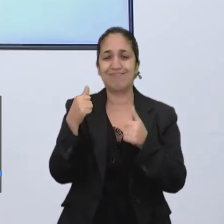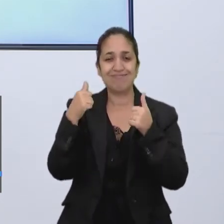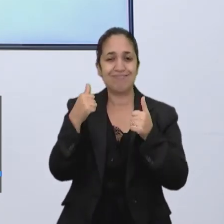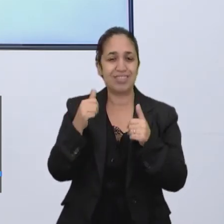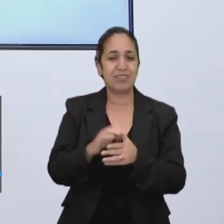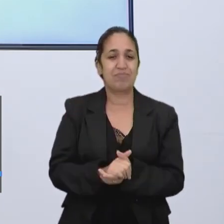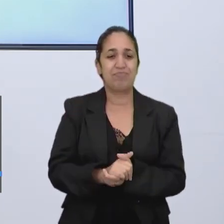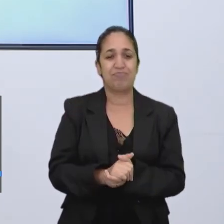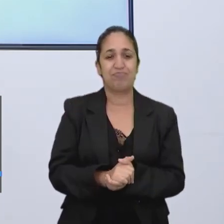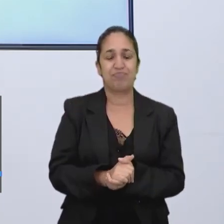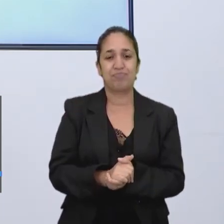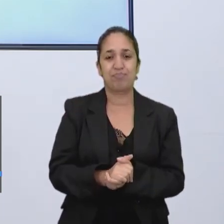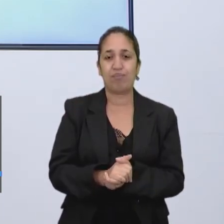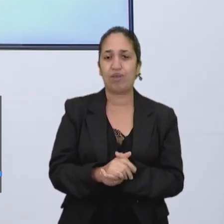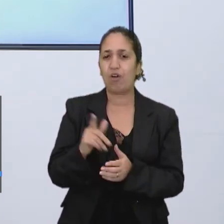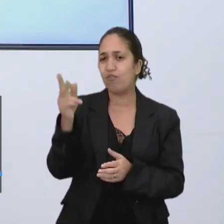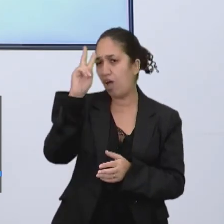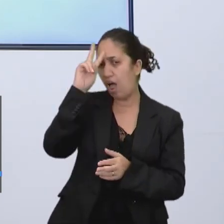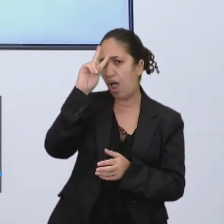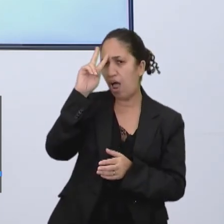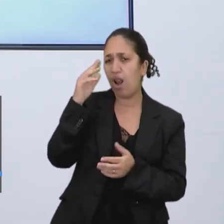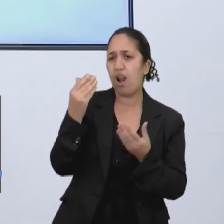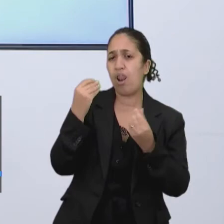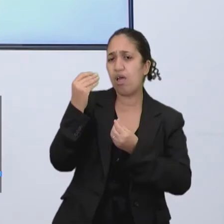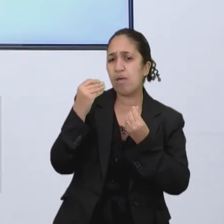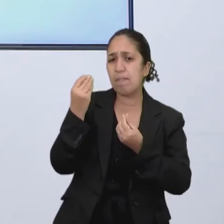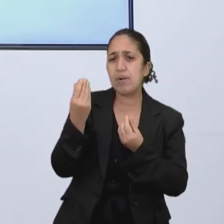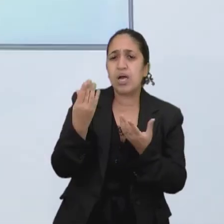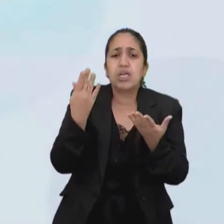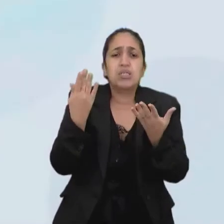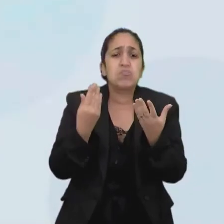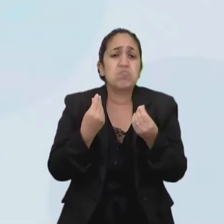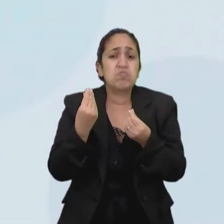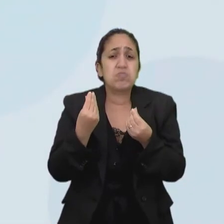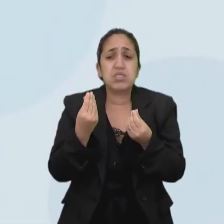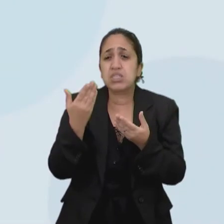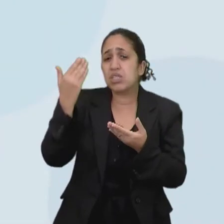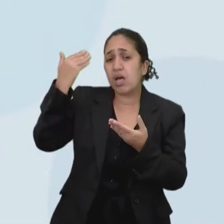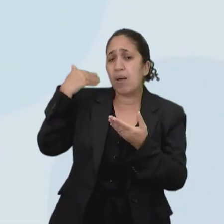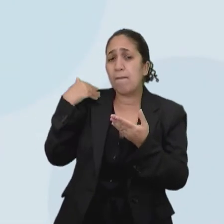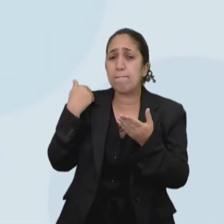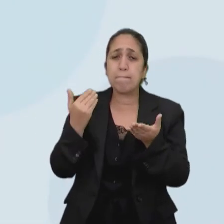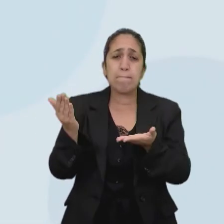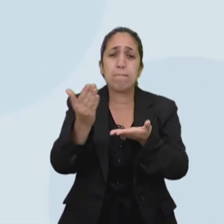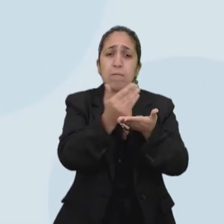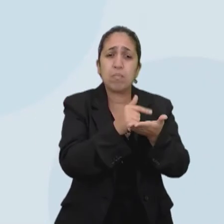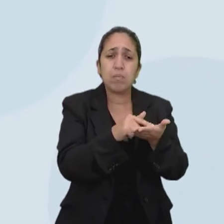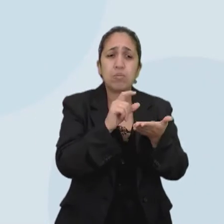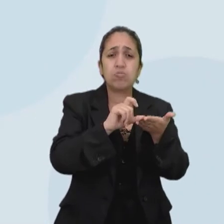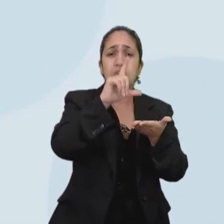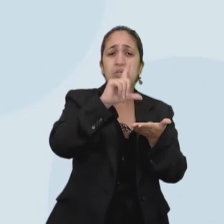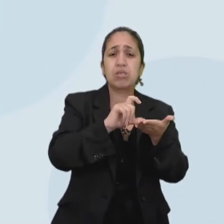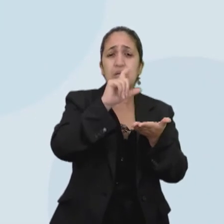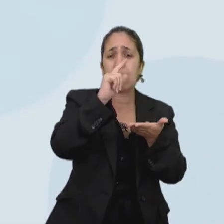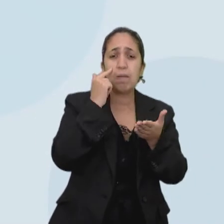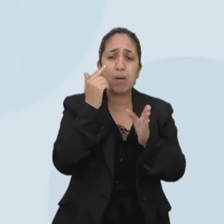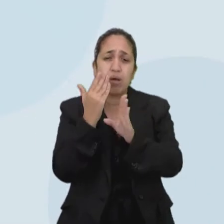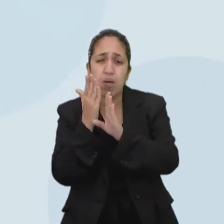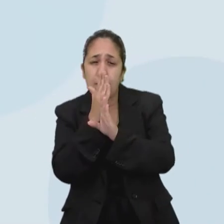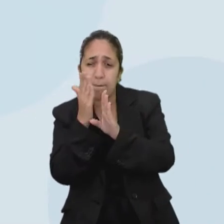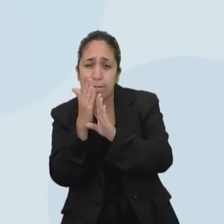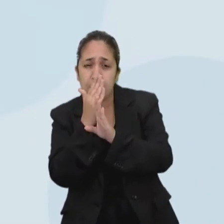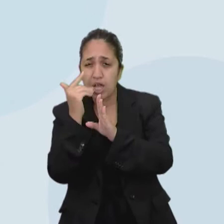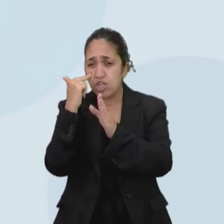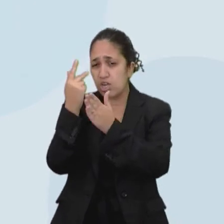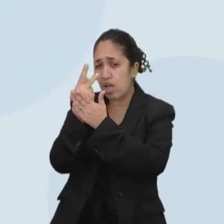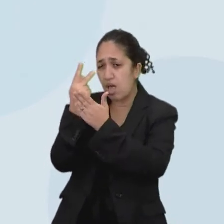Bom, você se recorda de que no cálculo do tamanho de uma amostra, a margem de erro e de